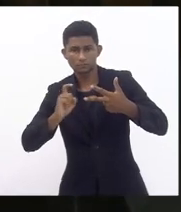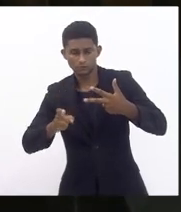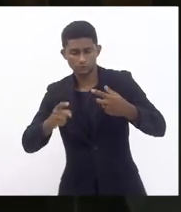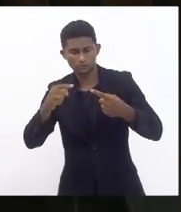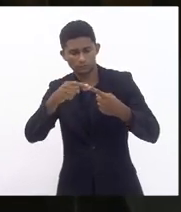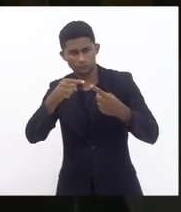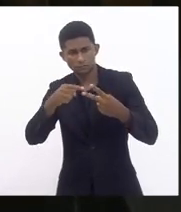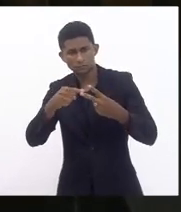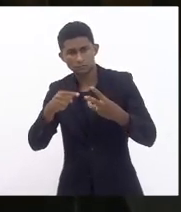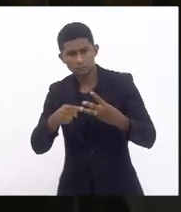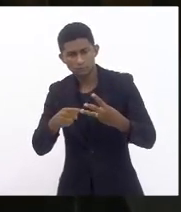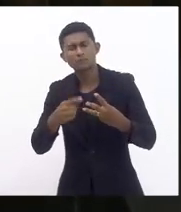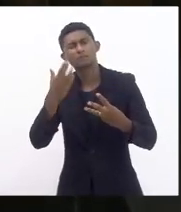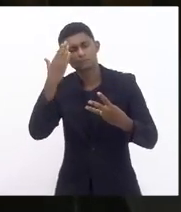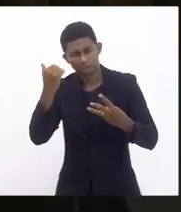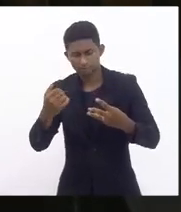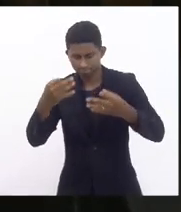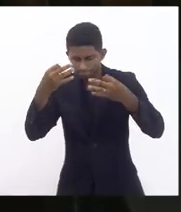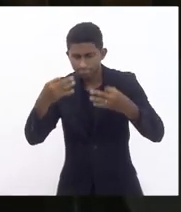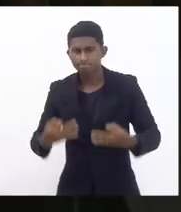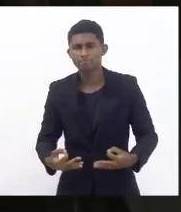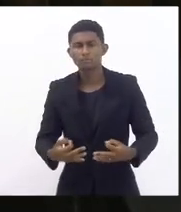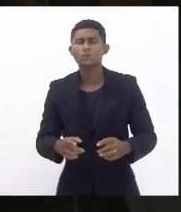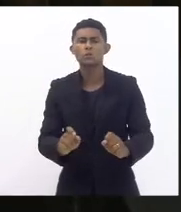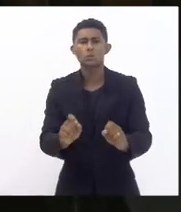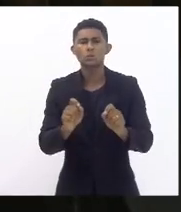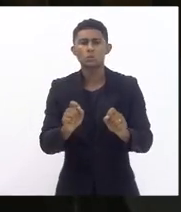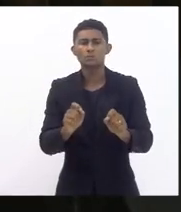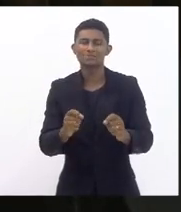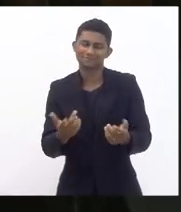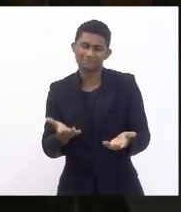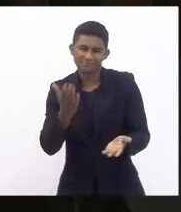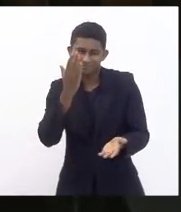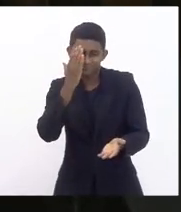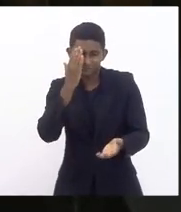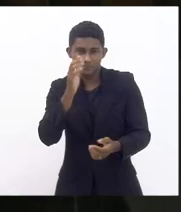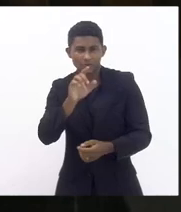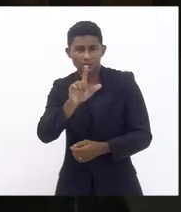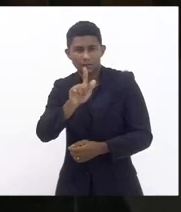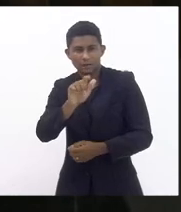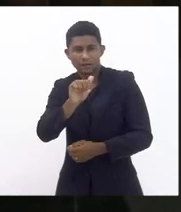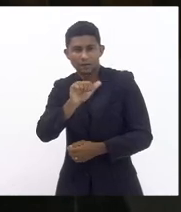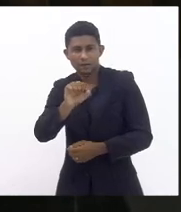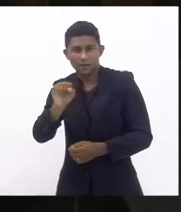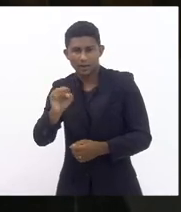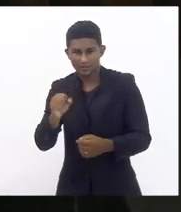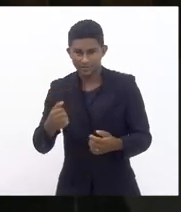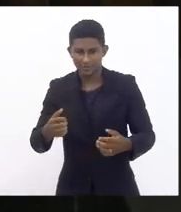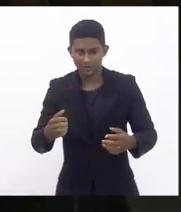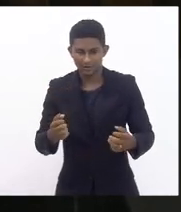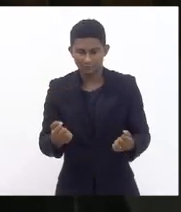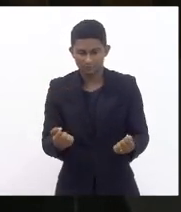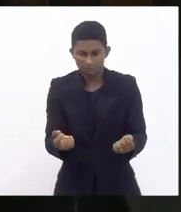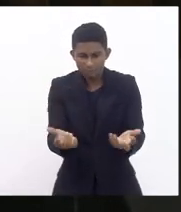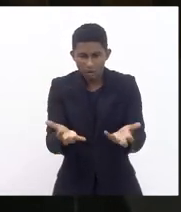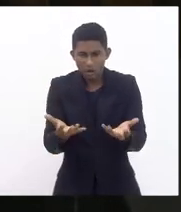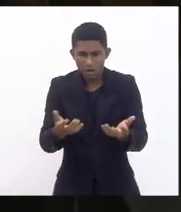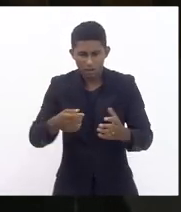tem dúvida que o gás de cozinha está com preço insuportável.